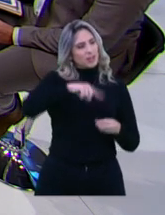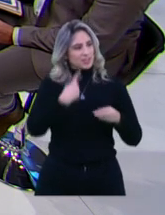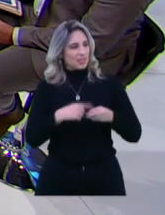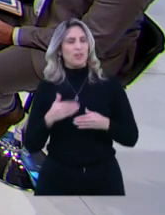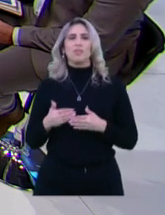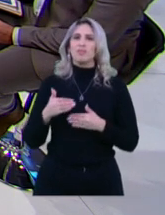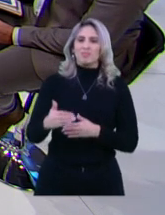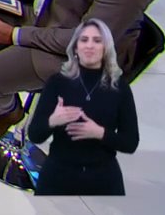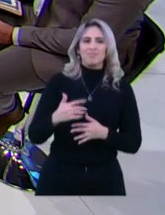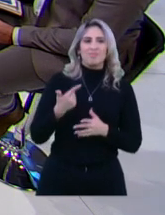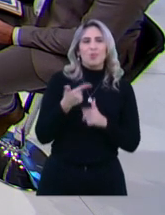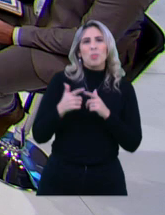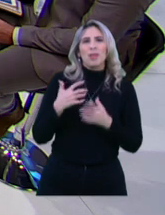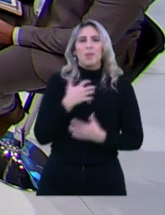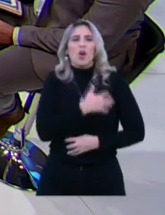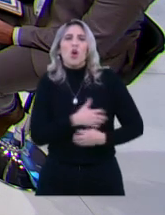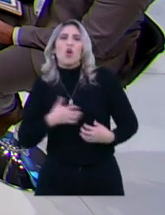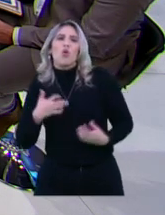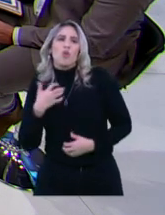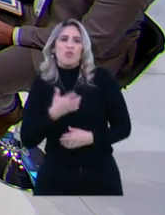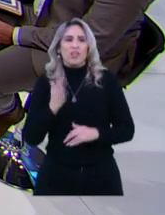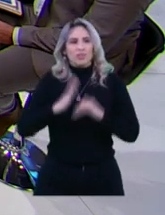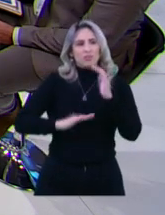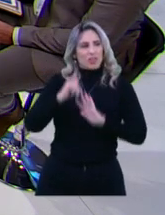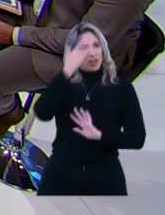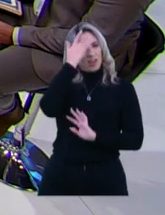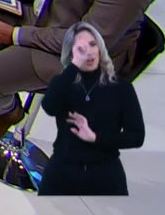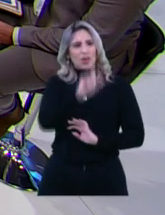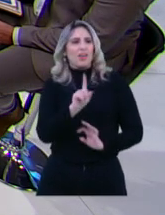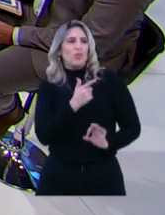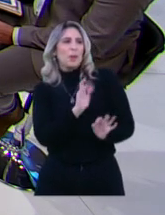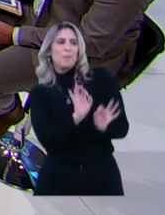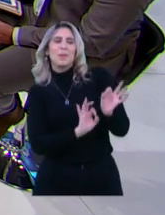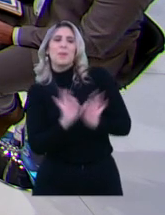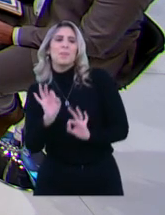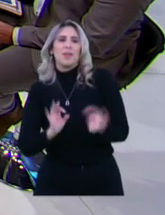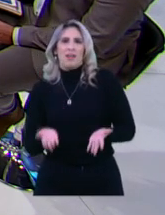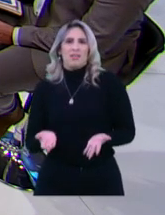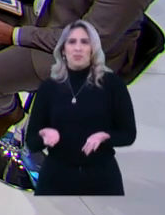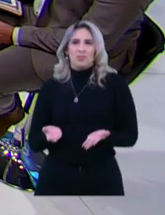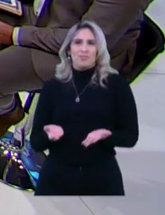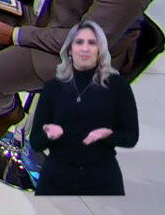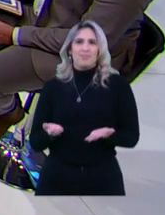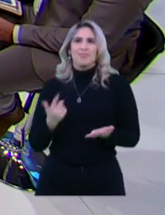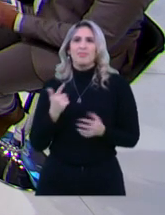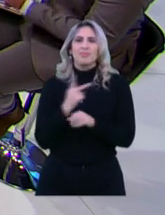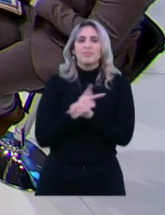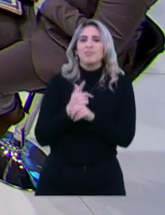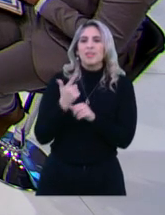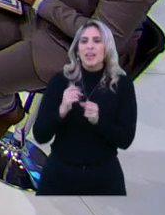não passe o que está passando na mão de alguém tão despreparado, tão omisso, tão sem pulso como o Ricardo Nunes.